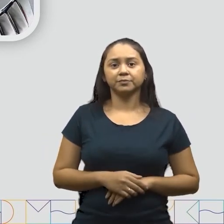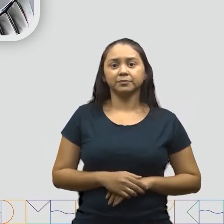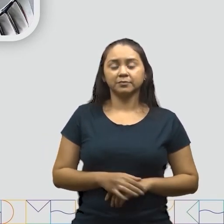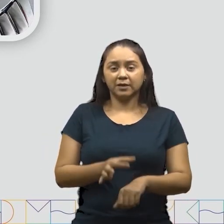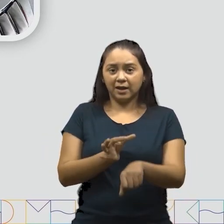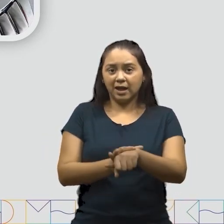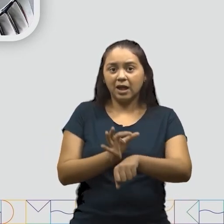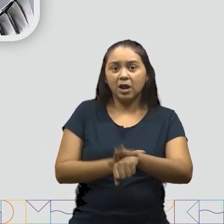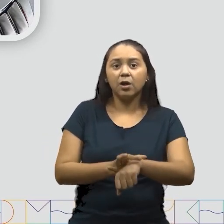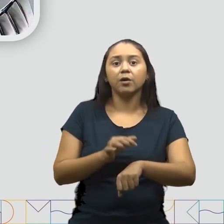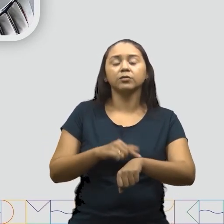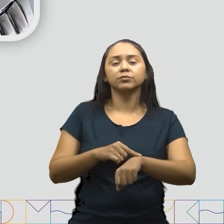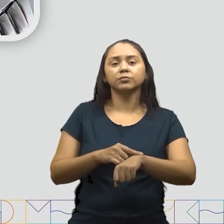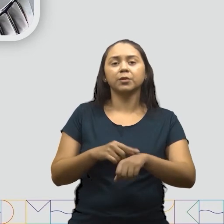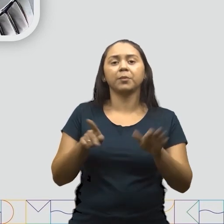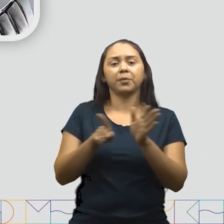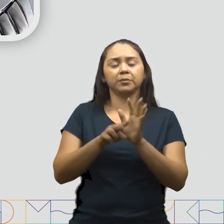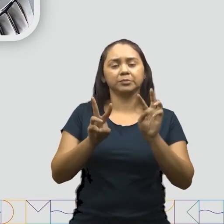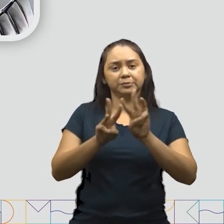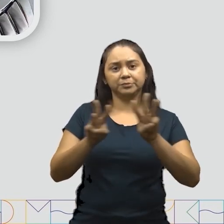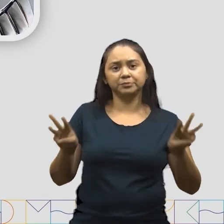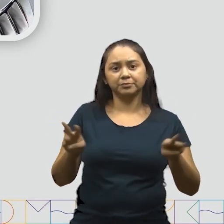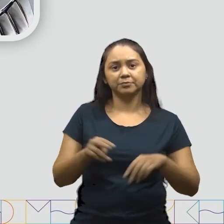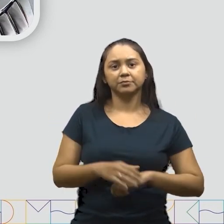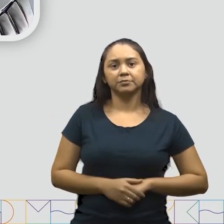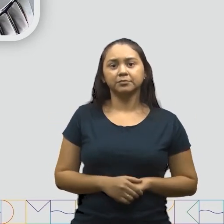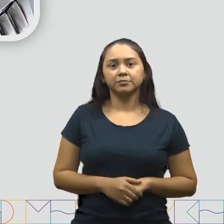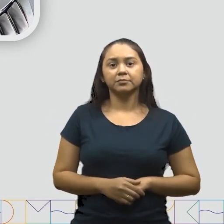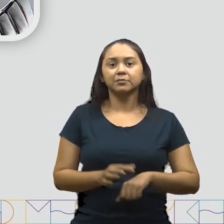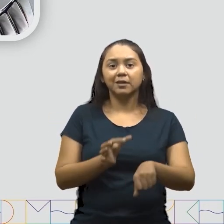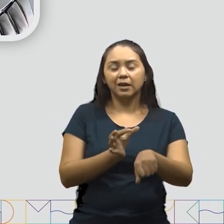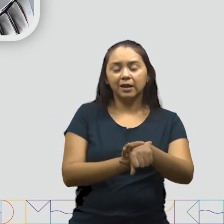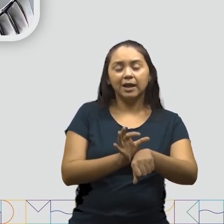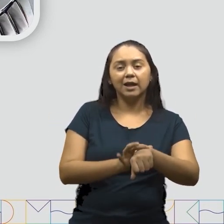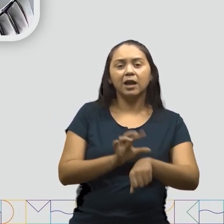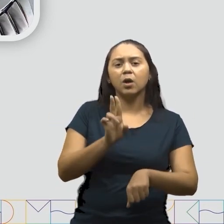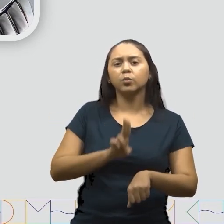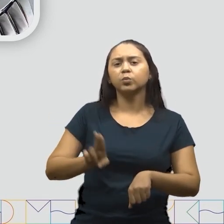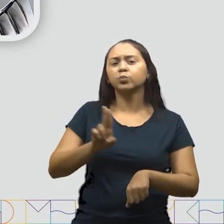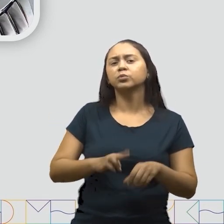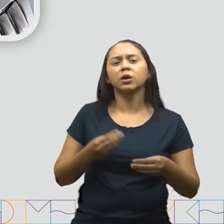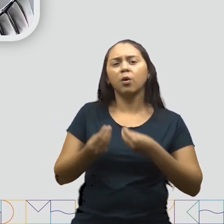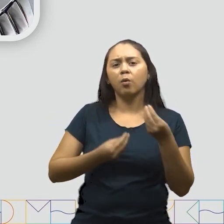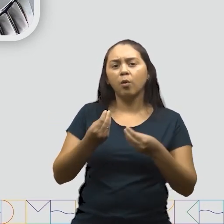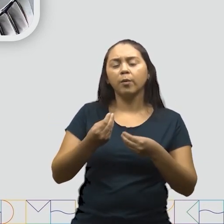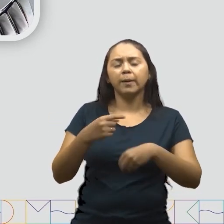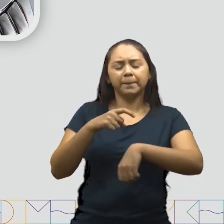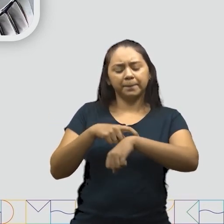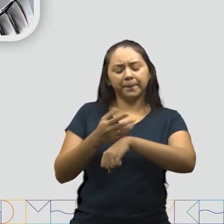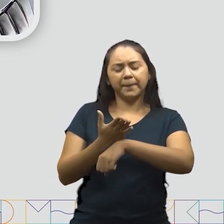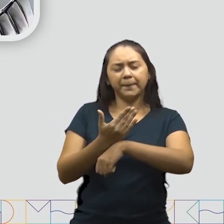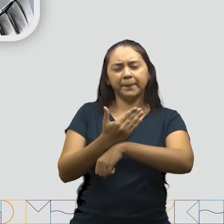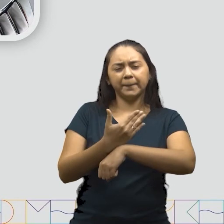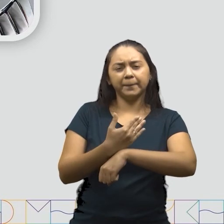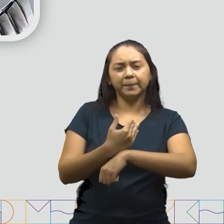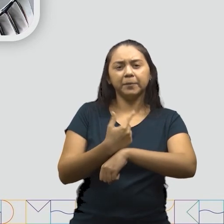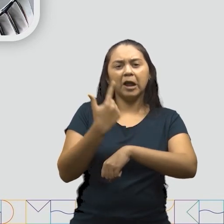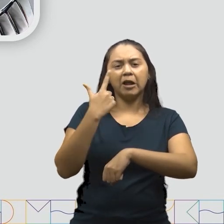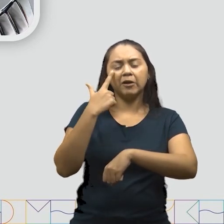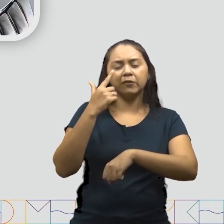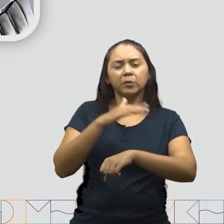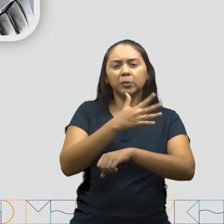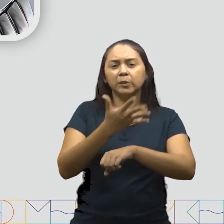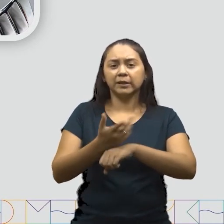origem, Wikipédia, a enciclopédia livre. O relógio é utilizado como medidor do tempo desde a